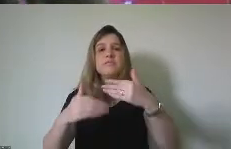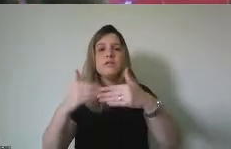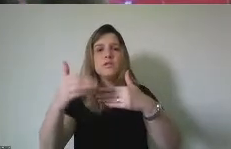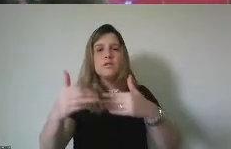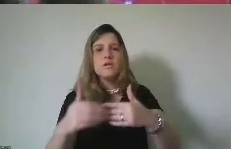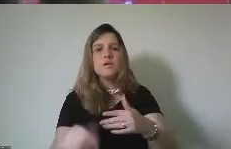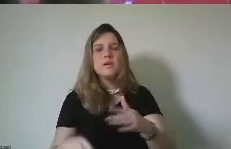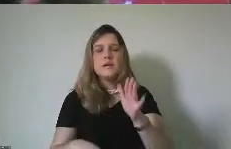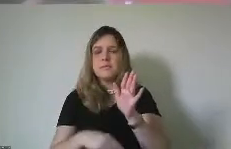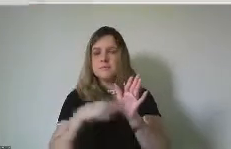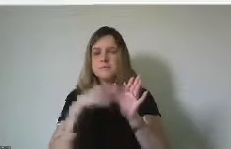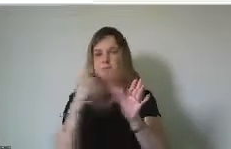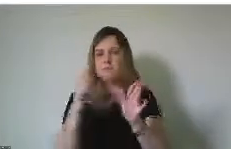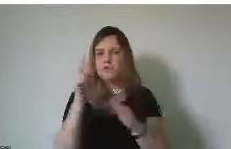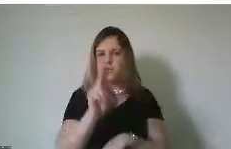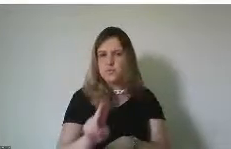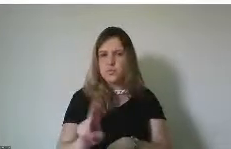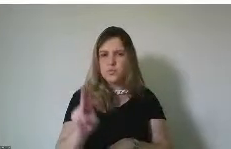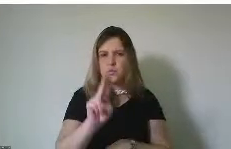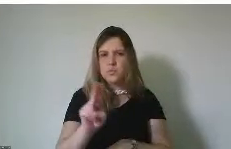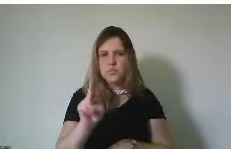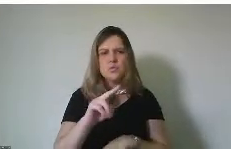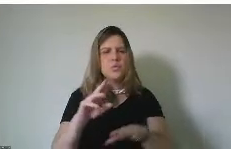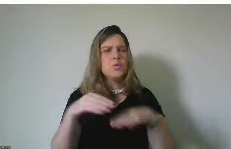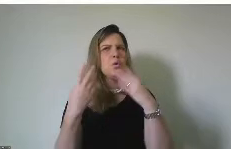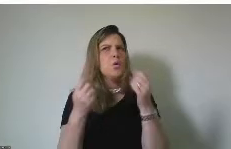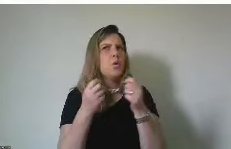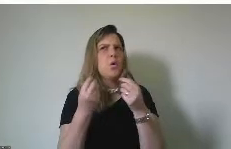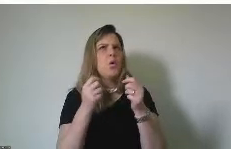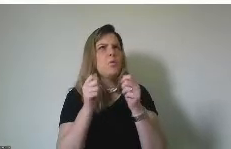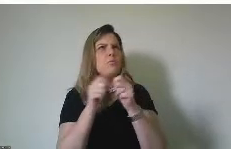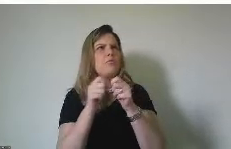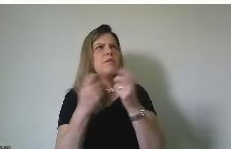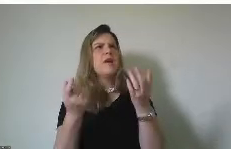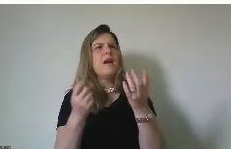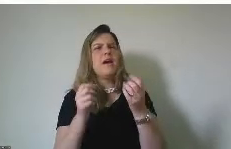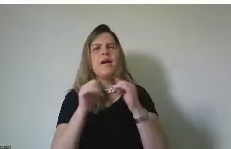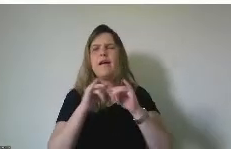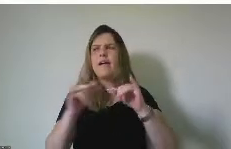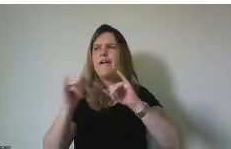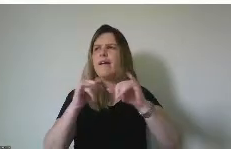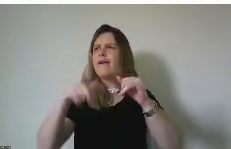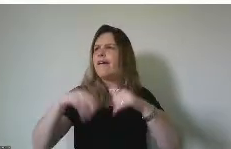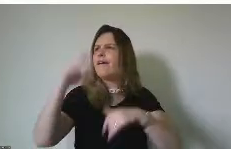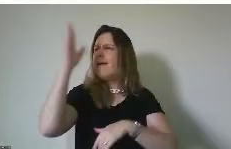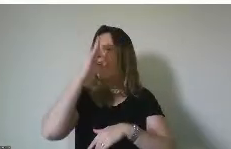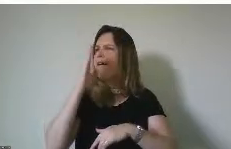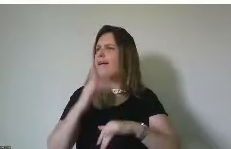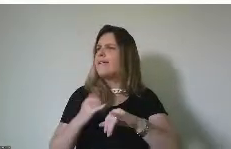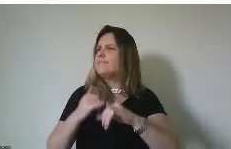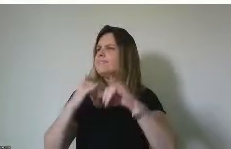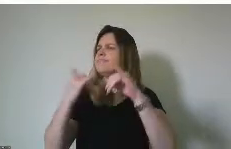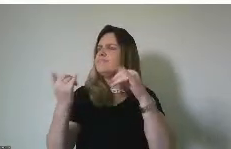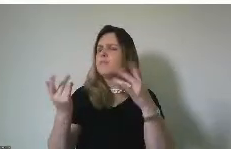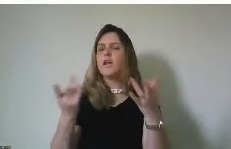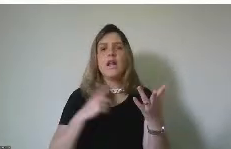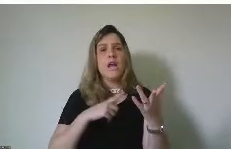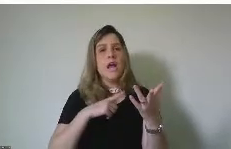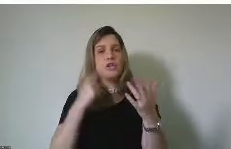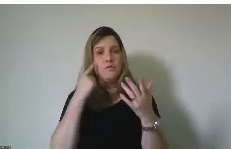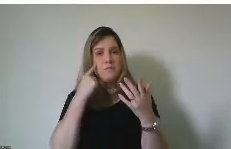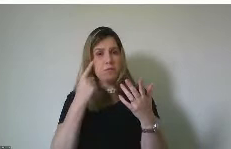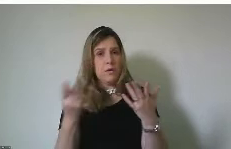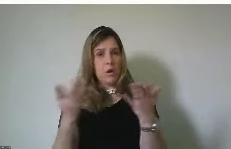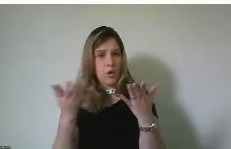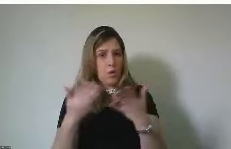Pergunta que a gente fica né É como é que fica a transmissão do Brasil no contexto de transição energética a gente fez um relatório que também